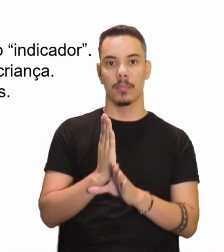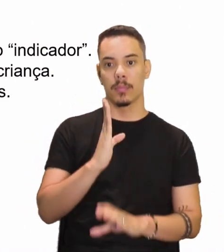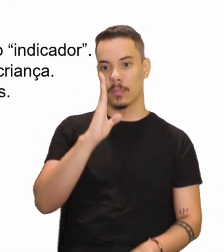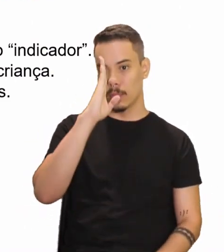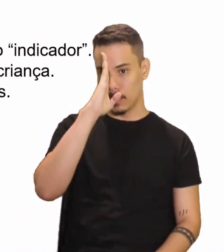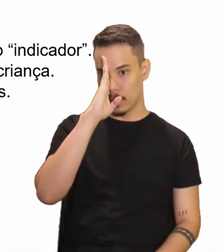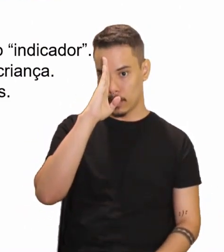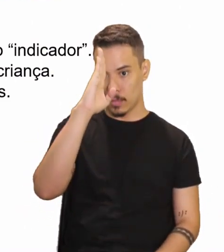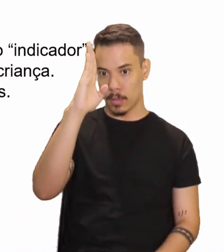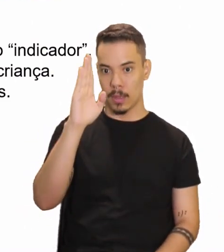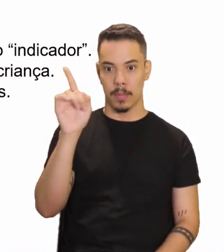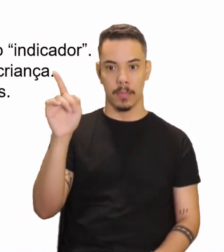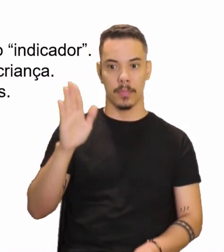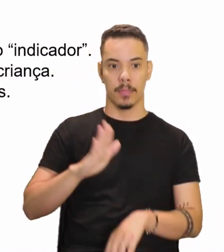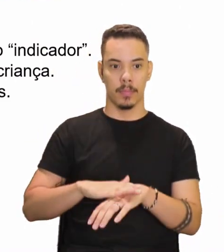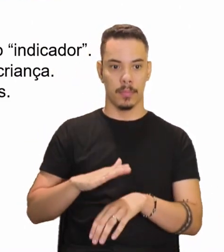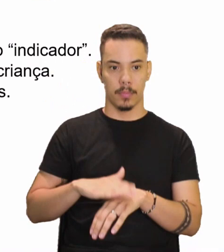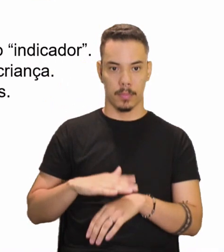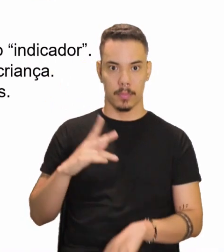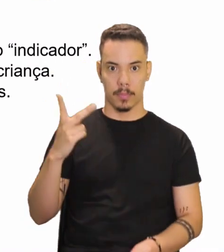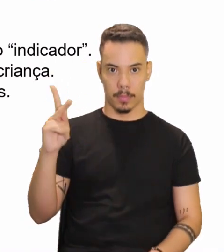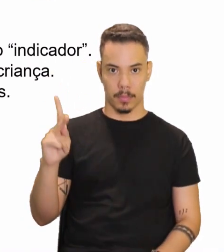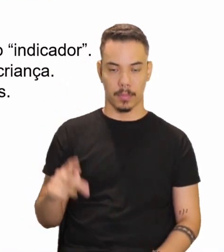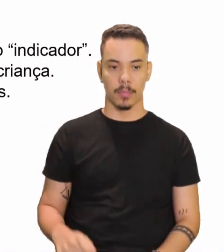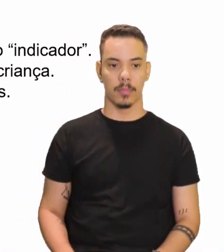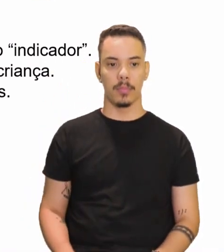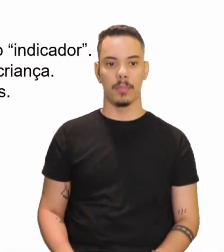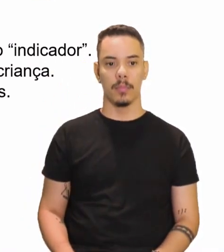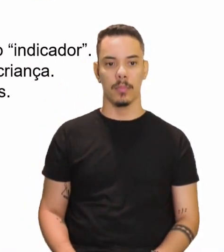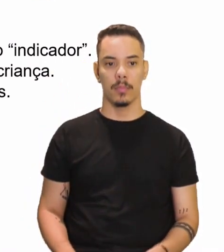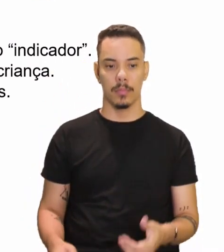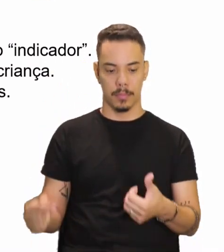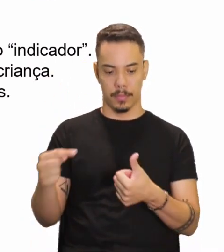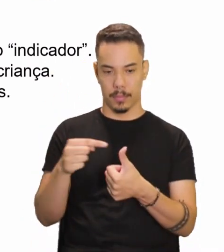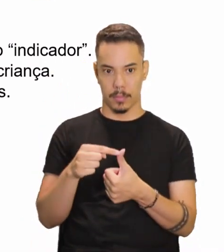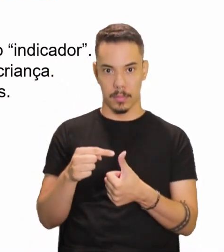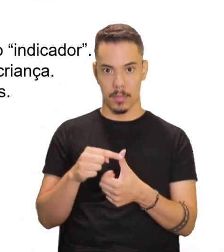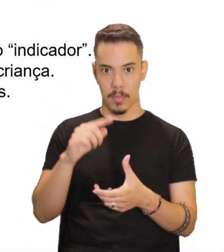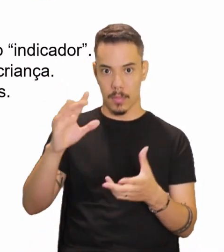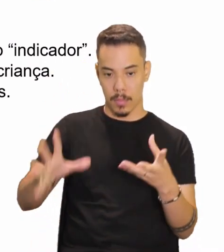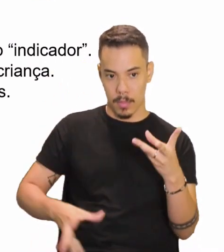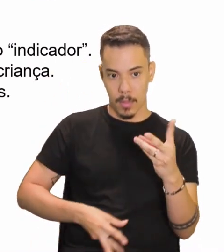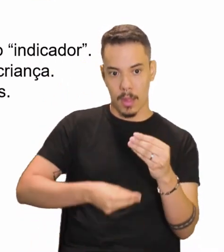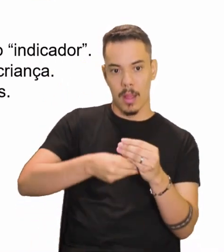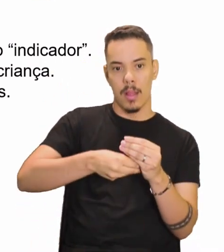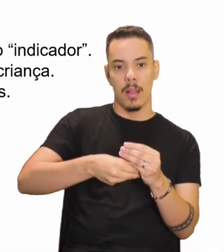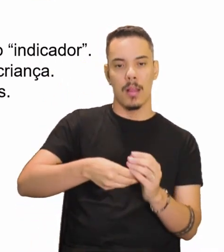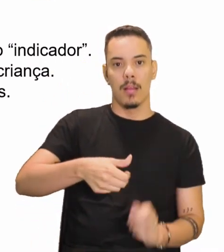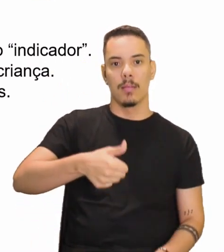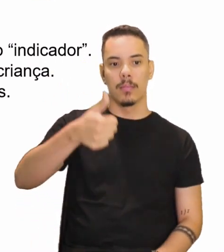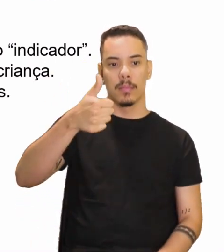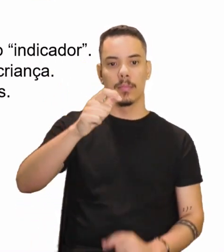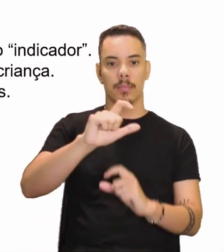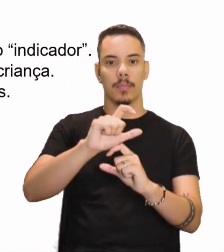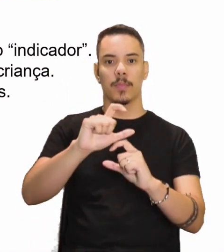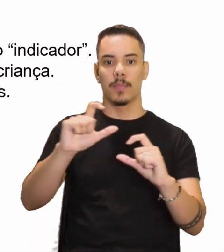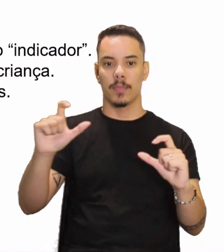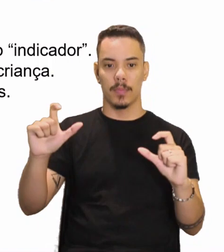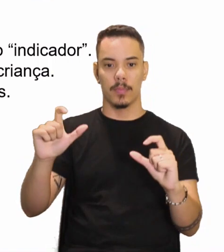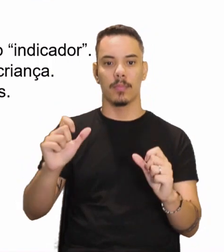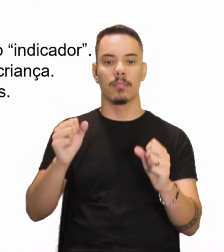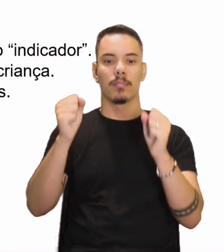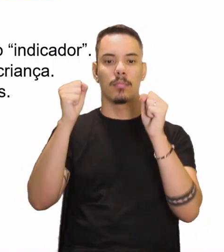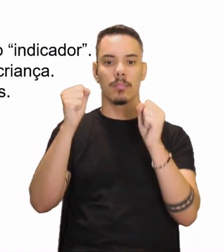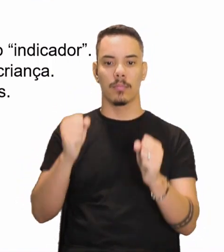do fato da personagem Mafalda letra A atribuir no primeiro quadrinho